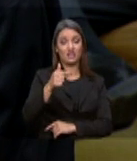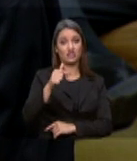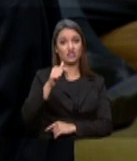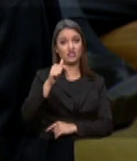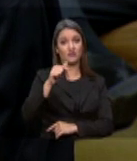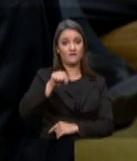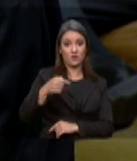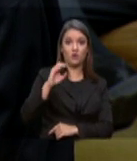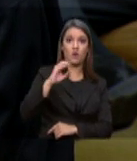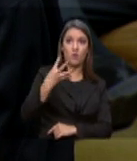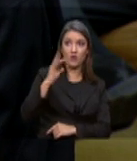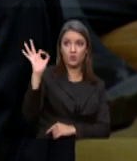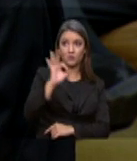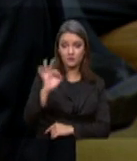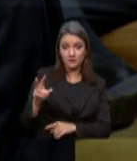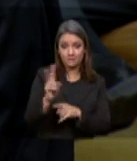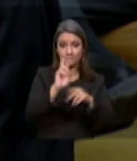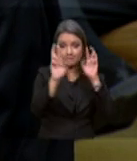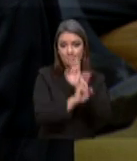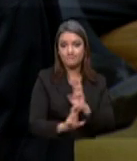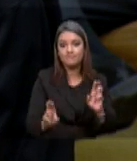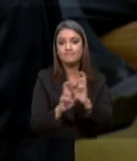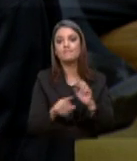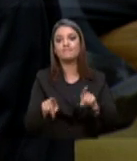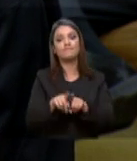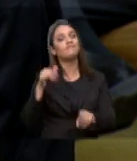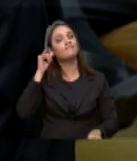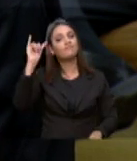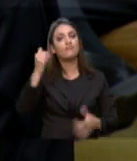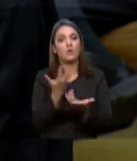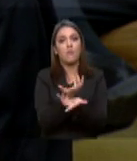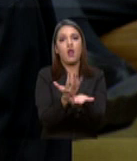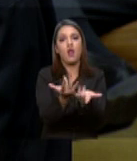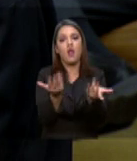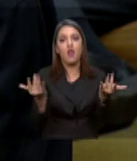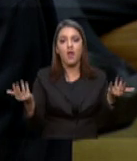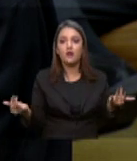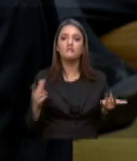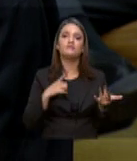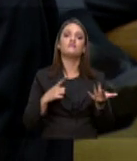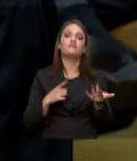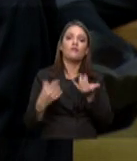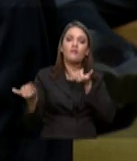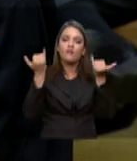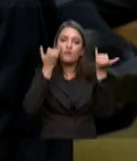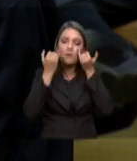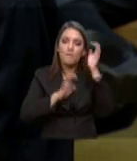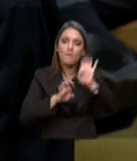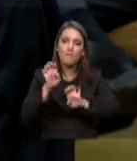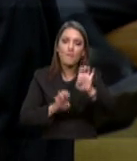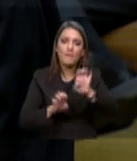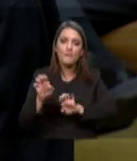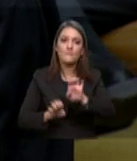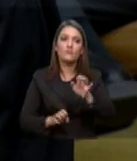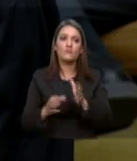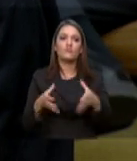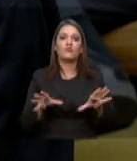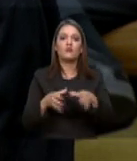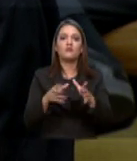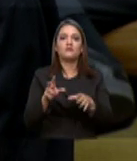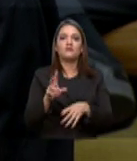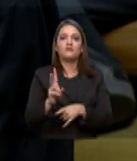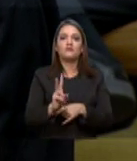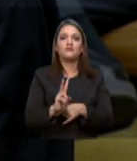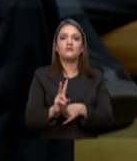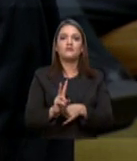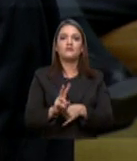27,4% para fiscalização ambiental e combate a incêndios, segundo dados do Observatório do Clima. Na série